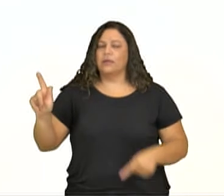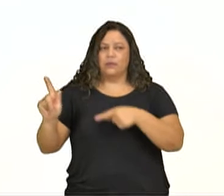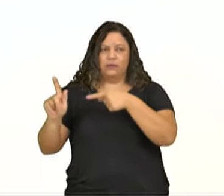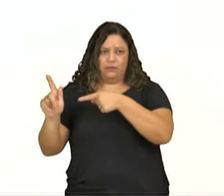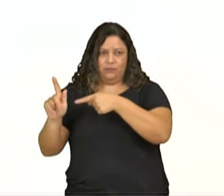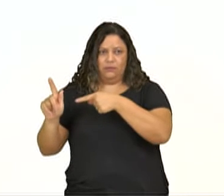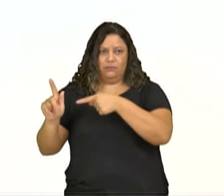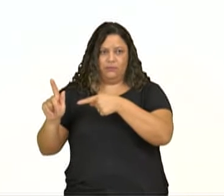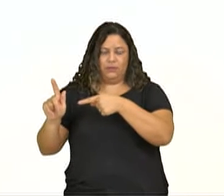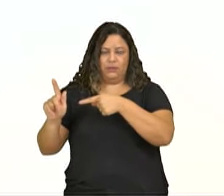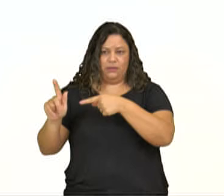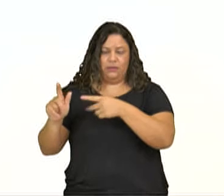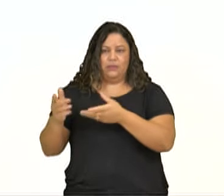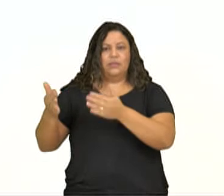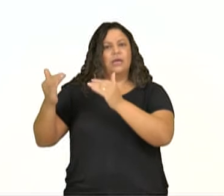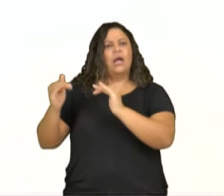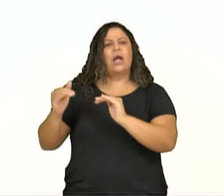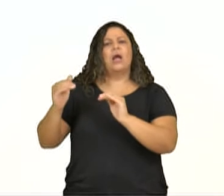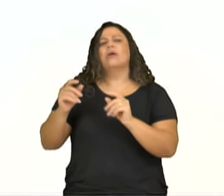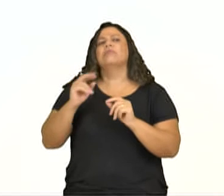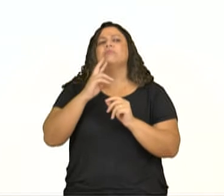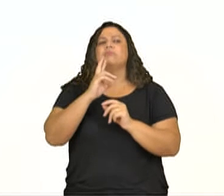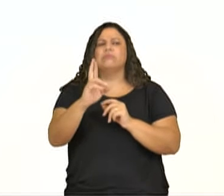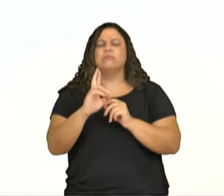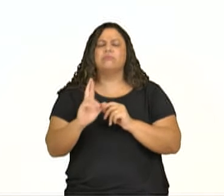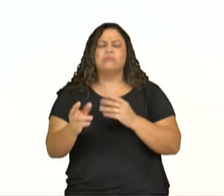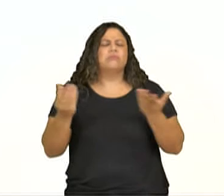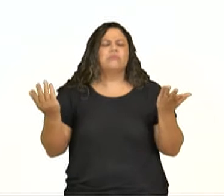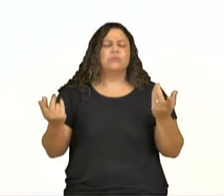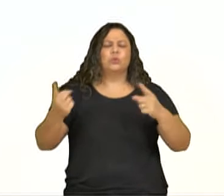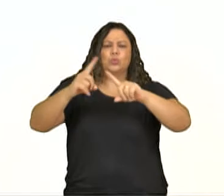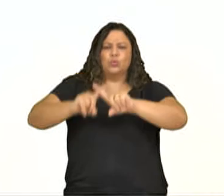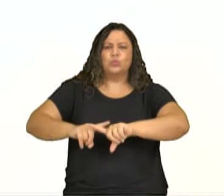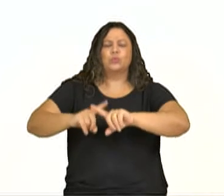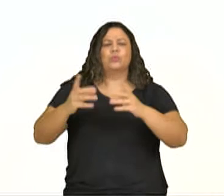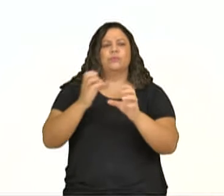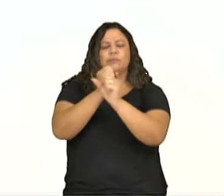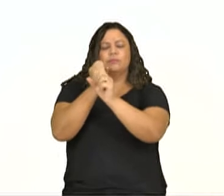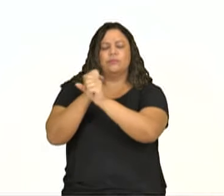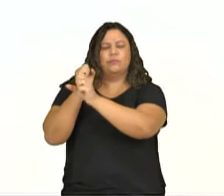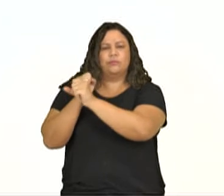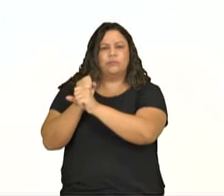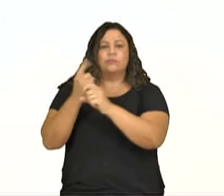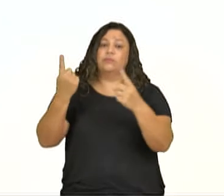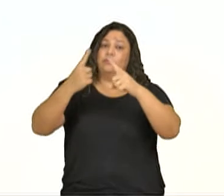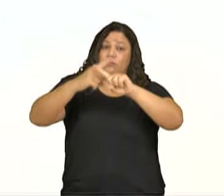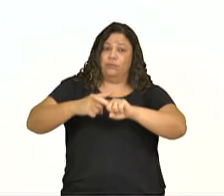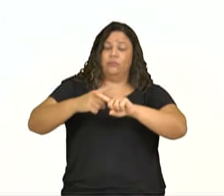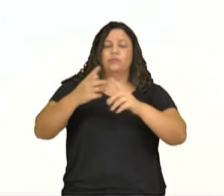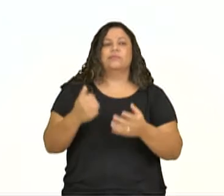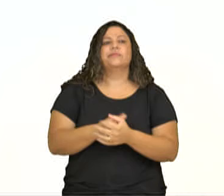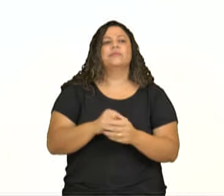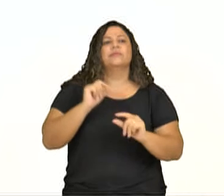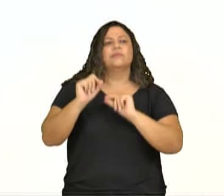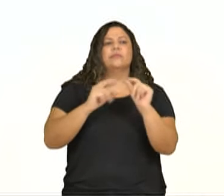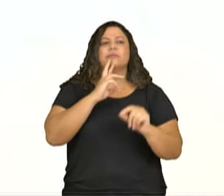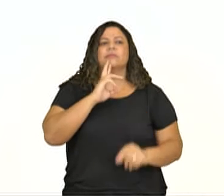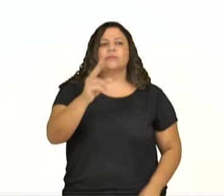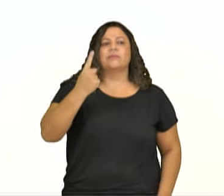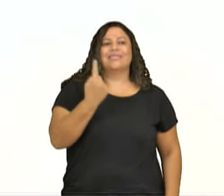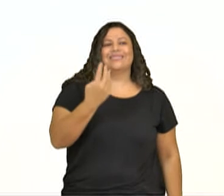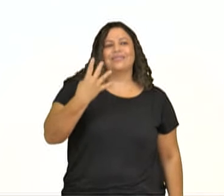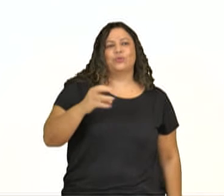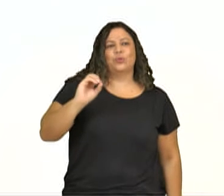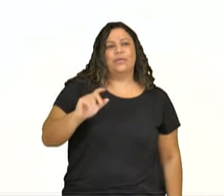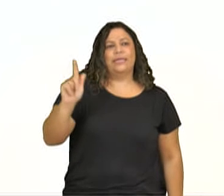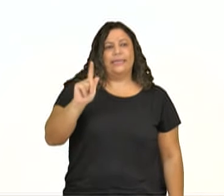gás amônia produz quanto de nitrogênio? Fazendo os cálculos aqui pela regra de 3, nós chegamos a